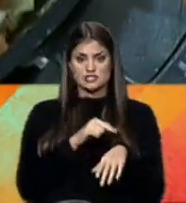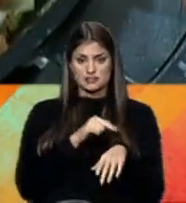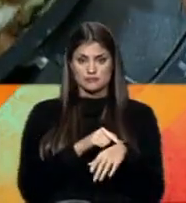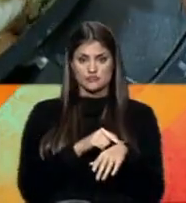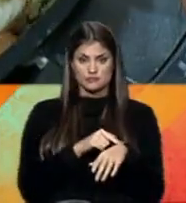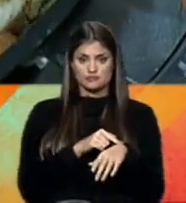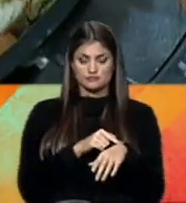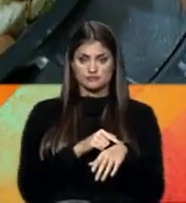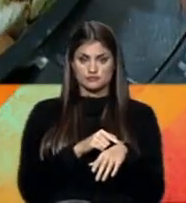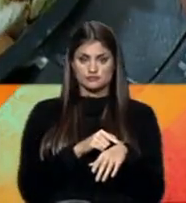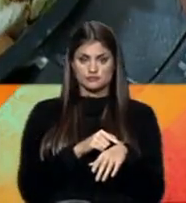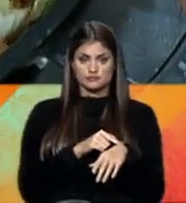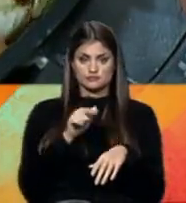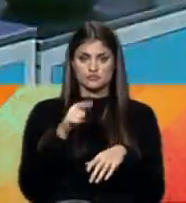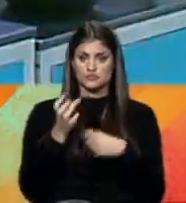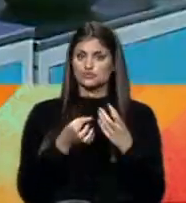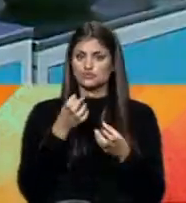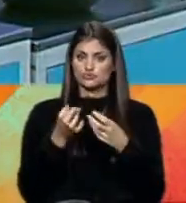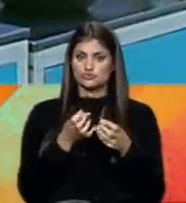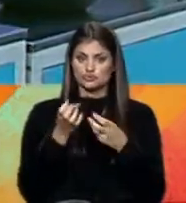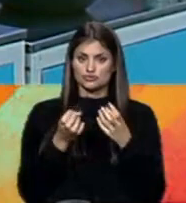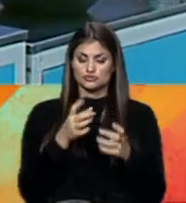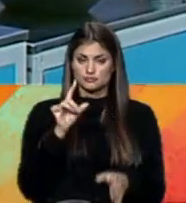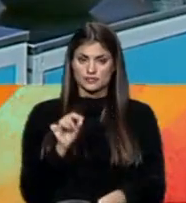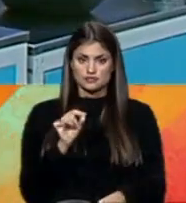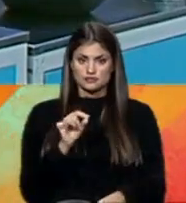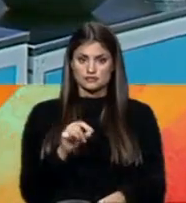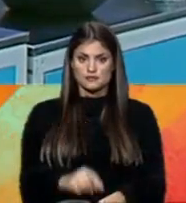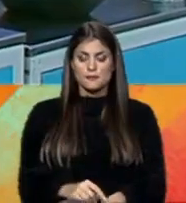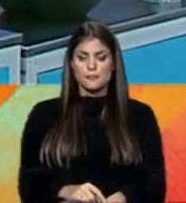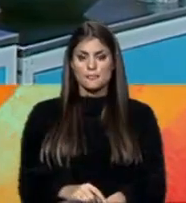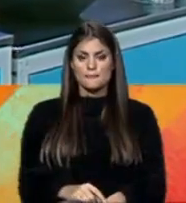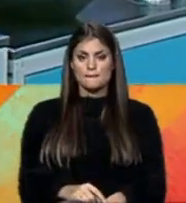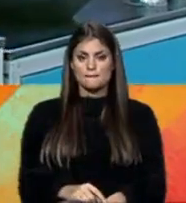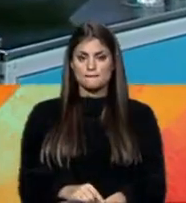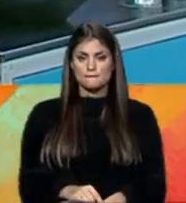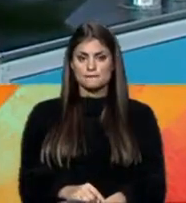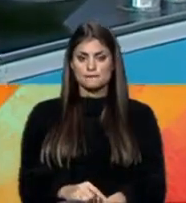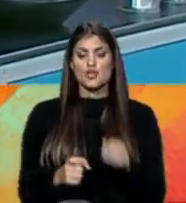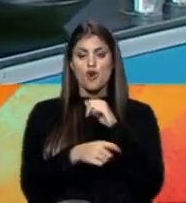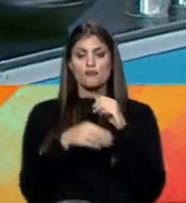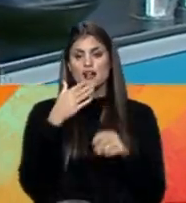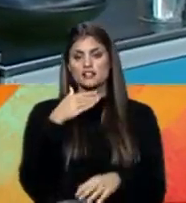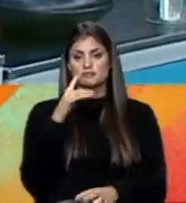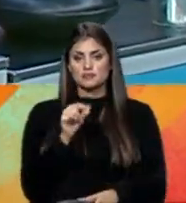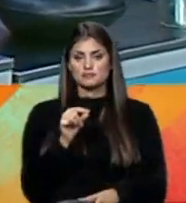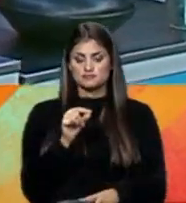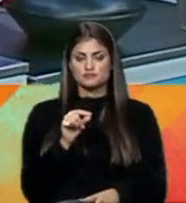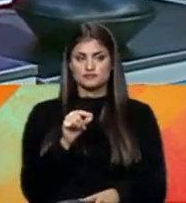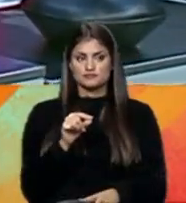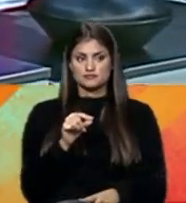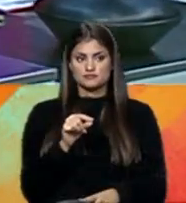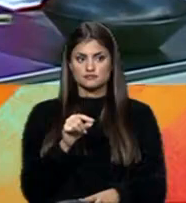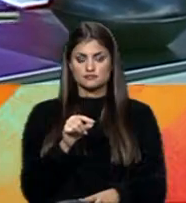ficar demasiado cozinhada. Sim, o que não é também aconselhável. E a couve branca também. Se